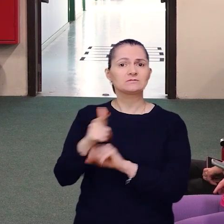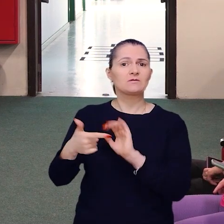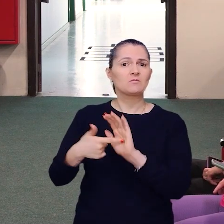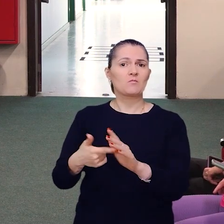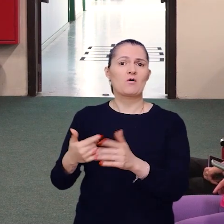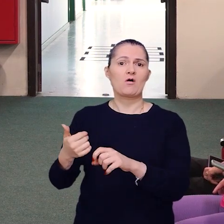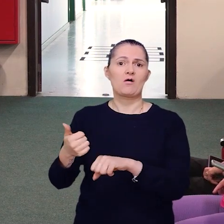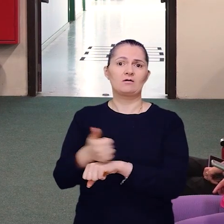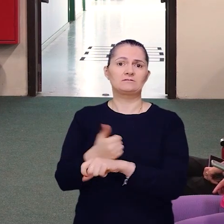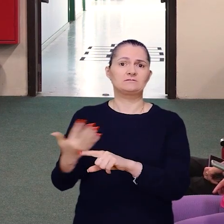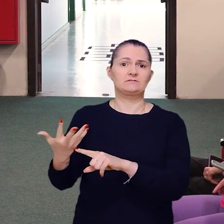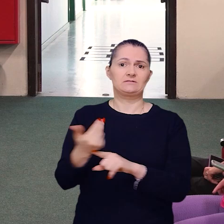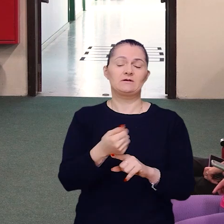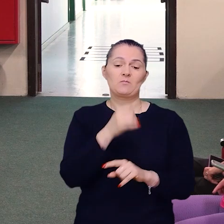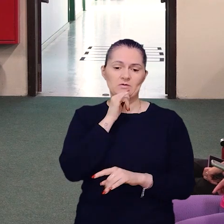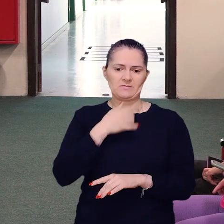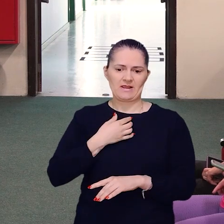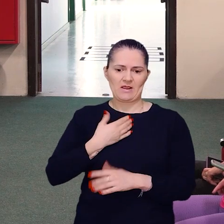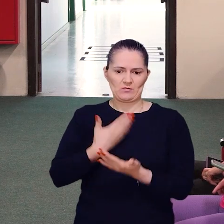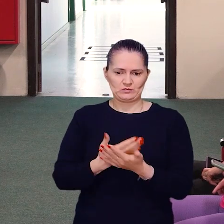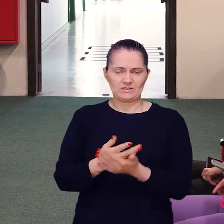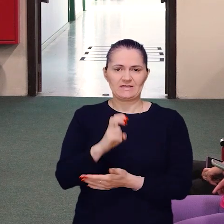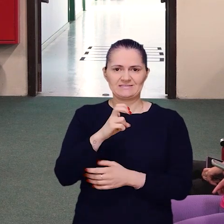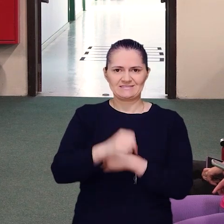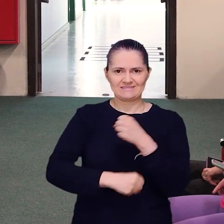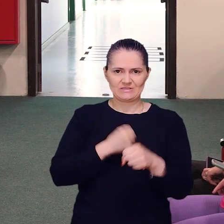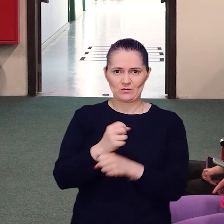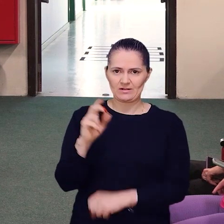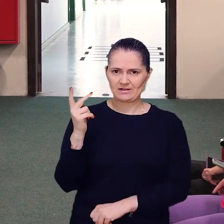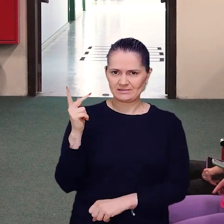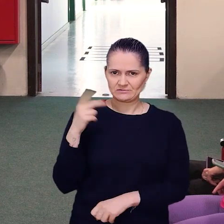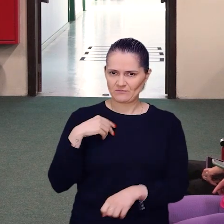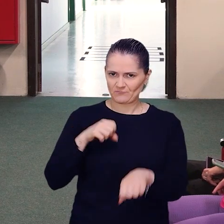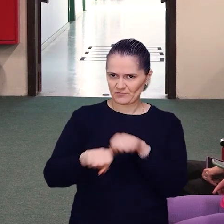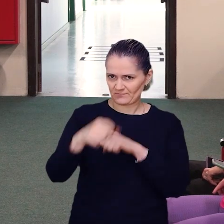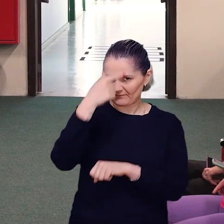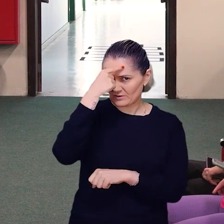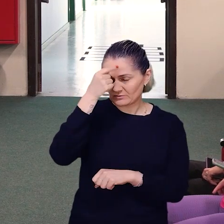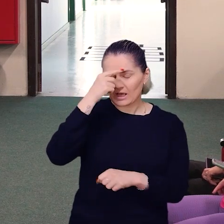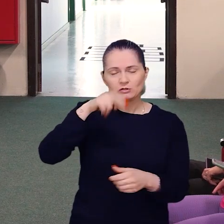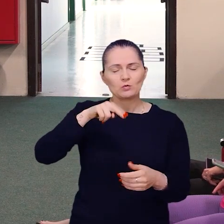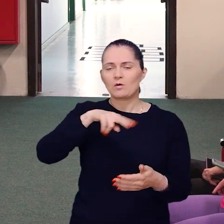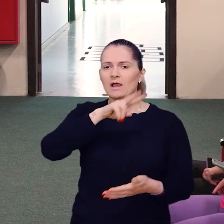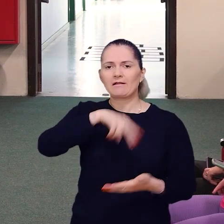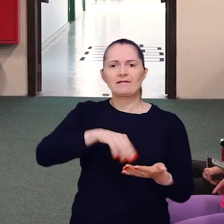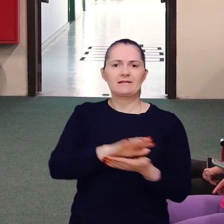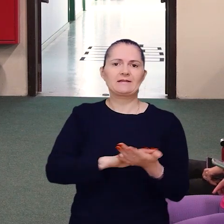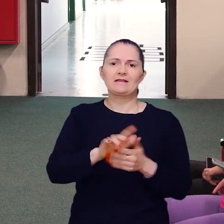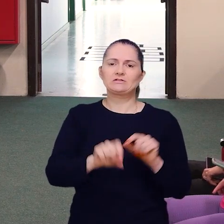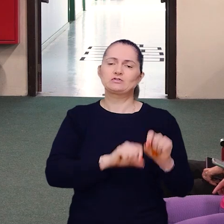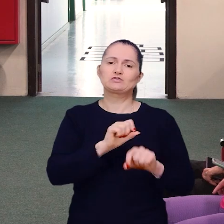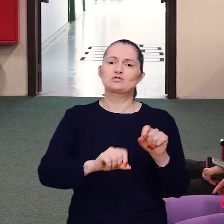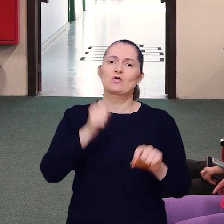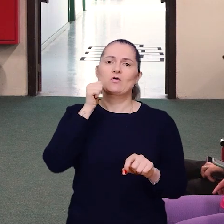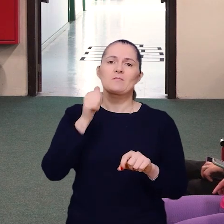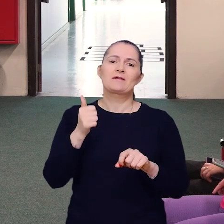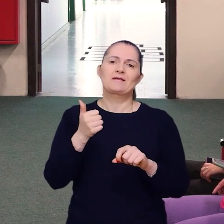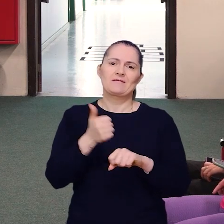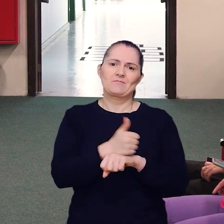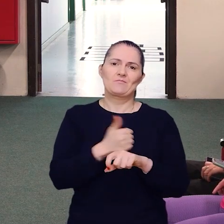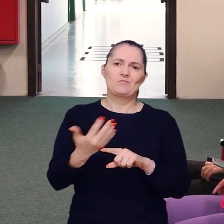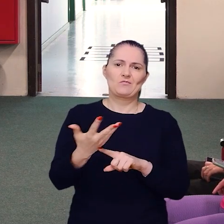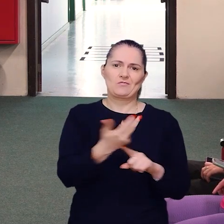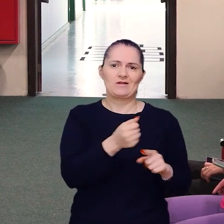cursos? Por exemplo, eu estudei 5 anos História, né, na minha graduação, e eu nunca li absolutamente nada sobre mulheres